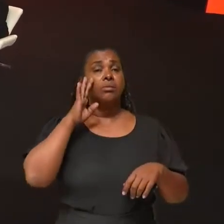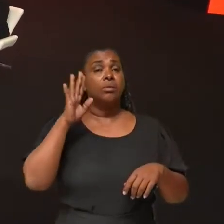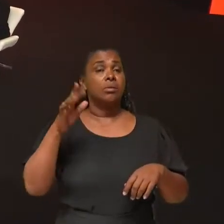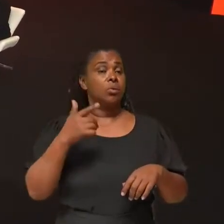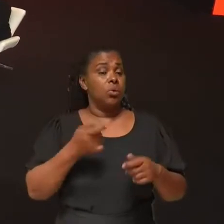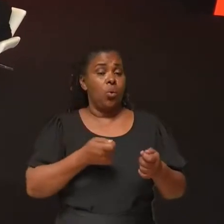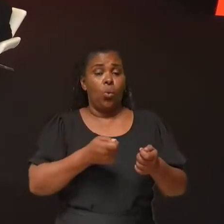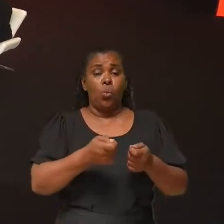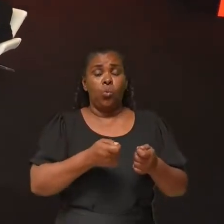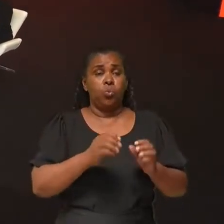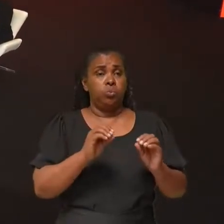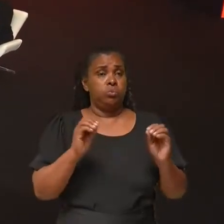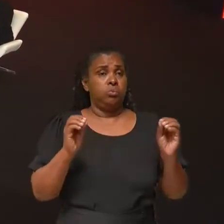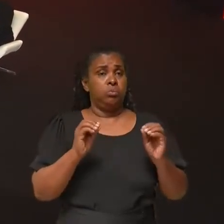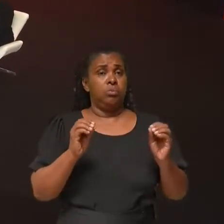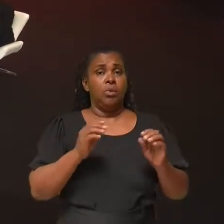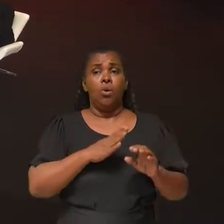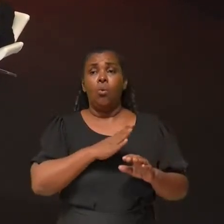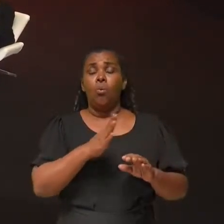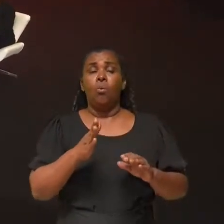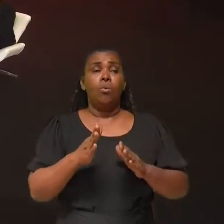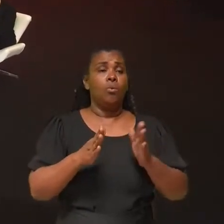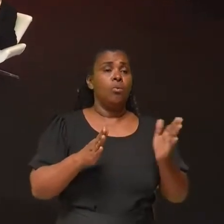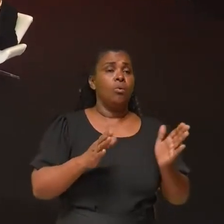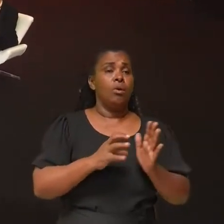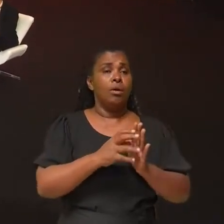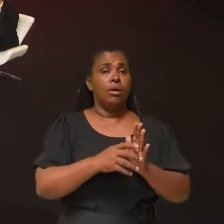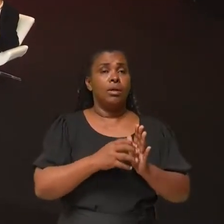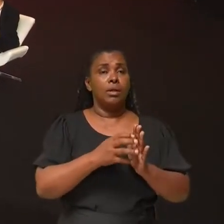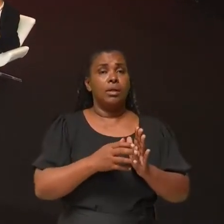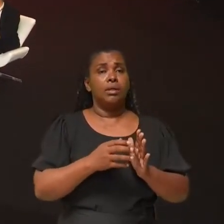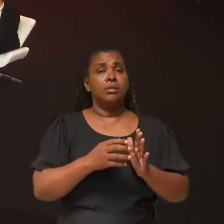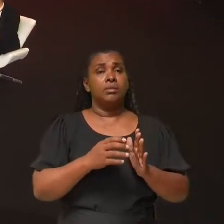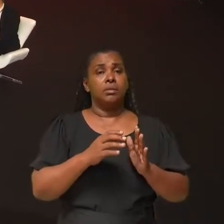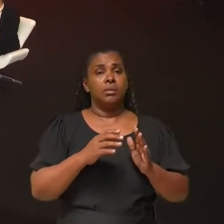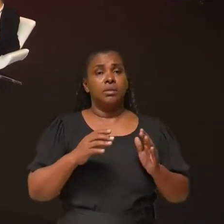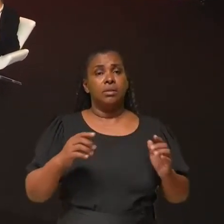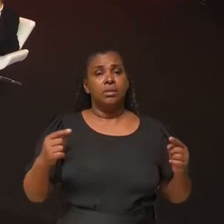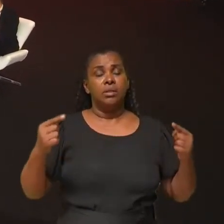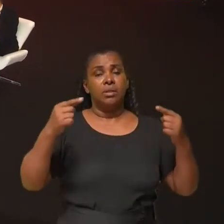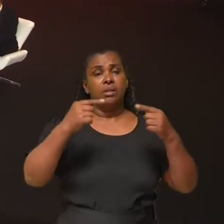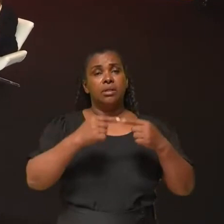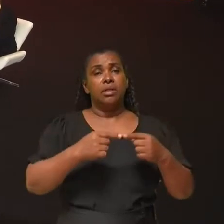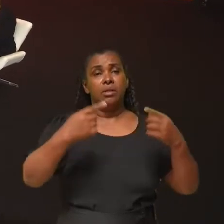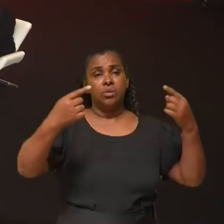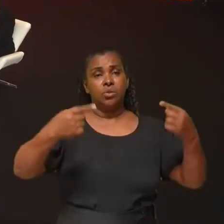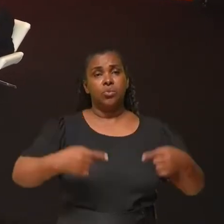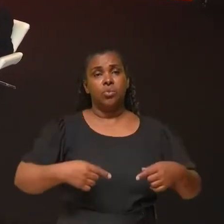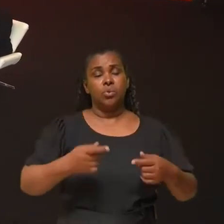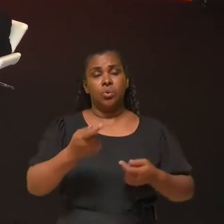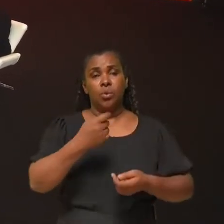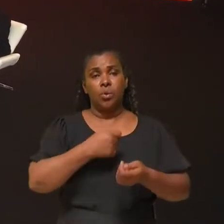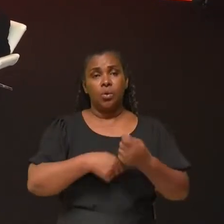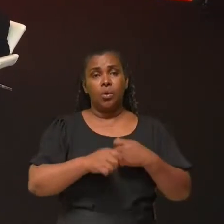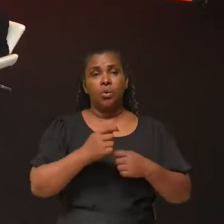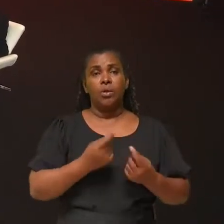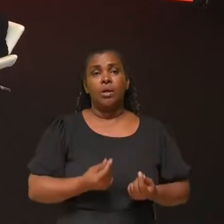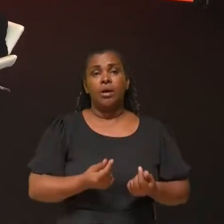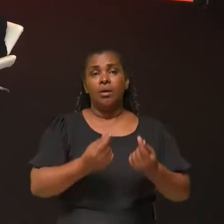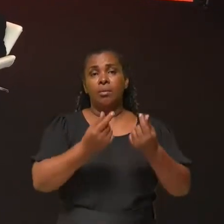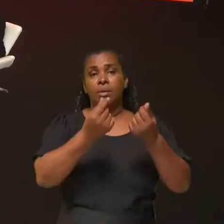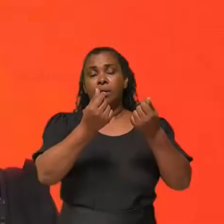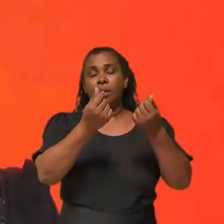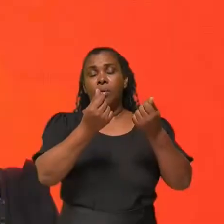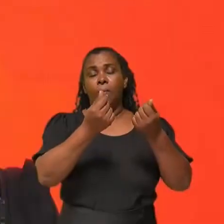esses dados, né? Isso está diretamente ligado à disputa do capital que nós temos posta no mundo neste momento, né? E a